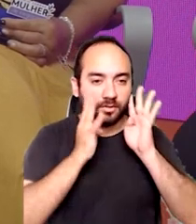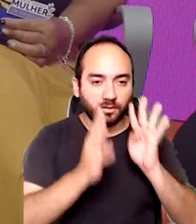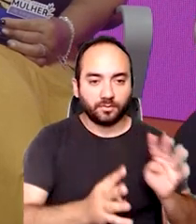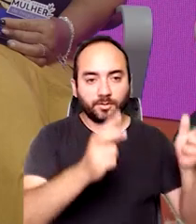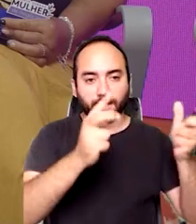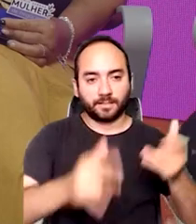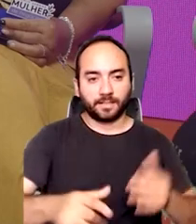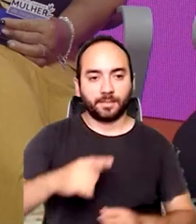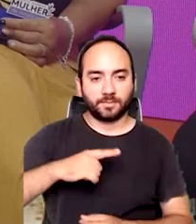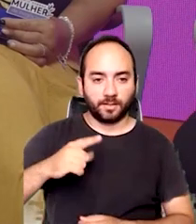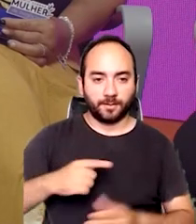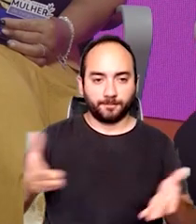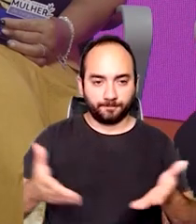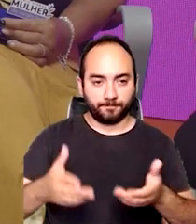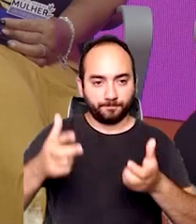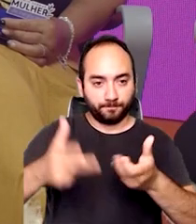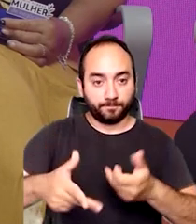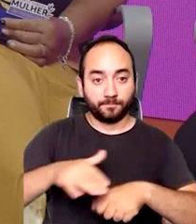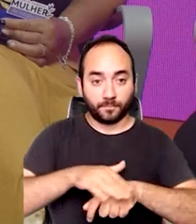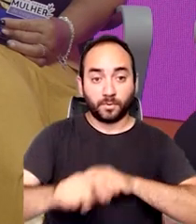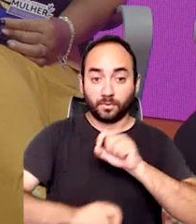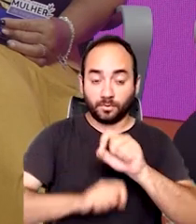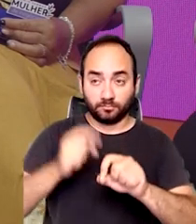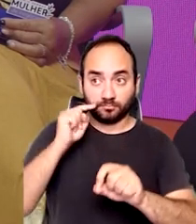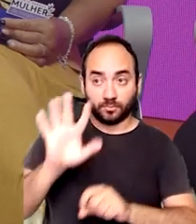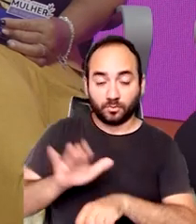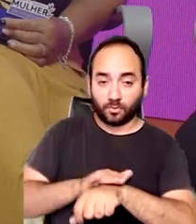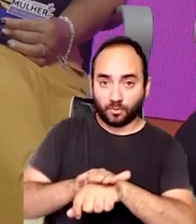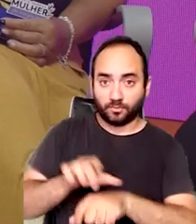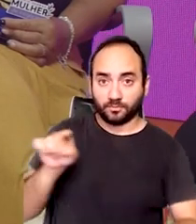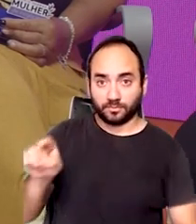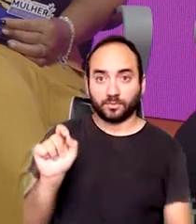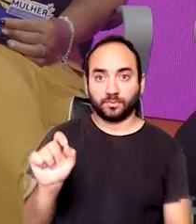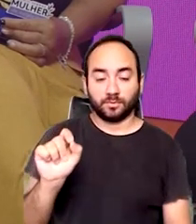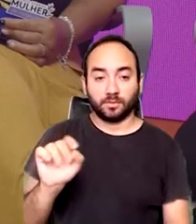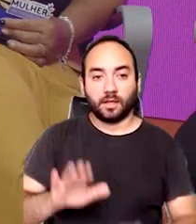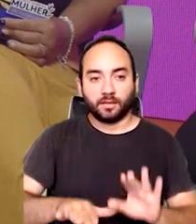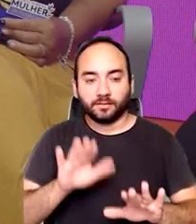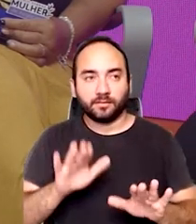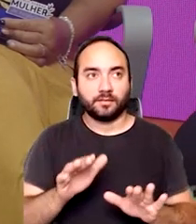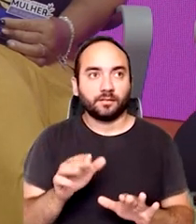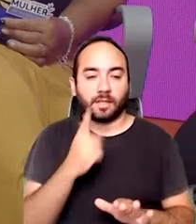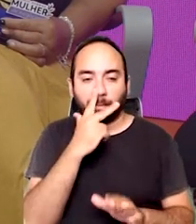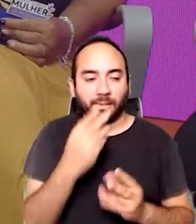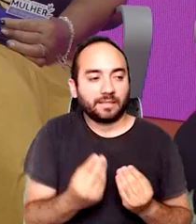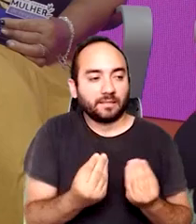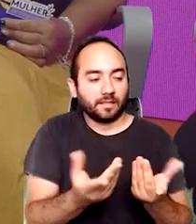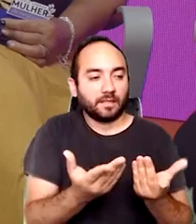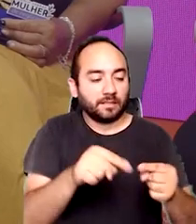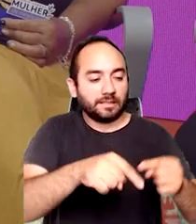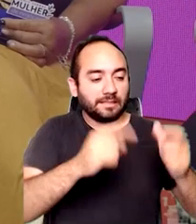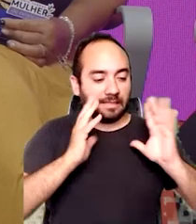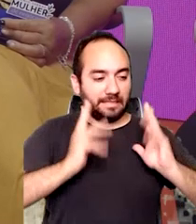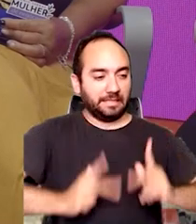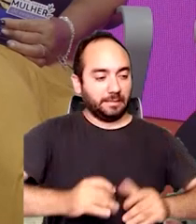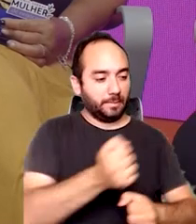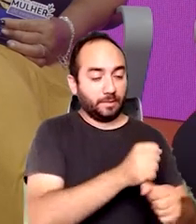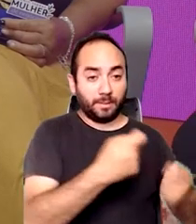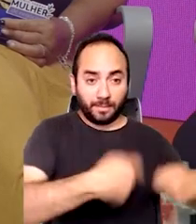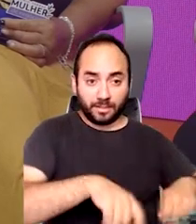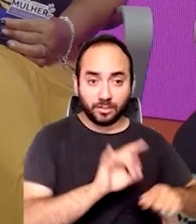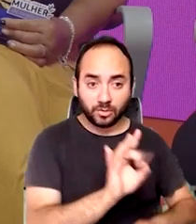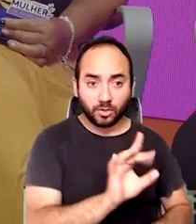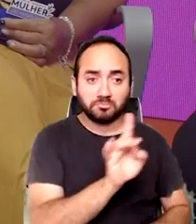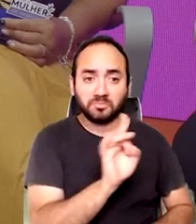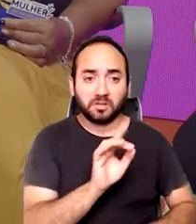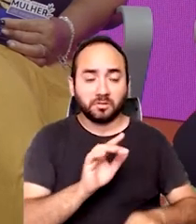você leva atenção porque hoje em dia também igual eu tava conversando com uma pessoa lá embaixo muitas vezes não é só dar limpeza ali que a pessoa precisa